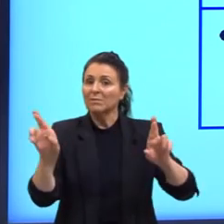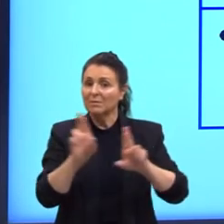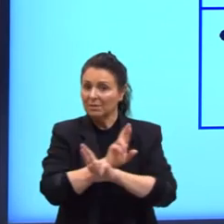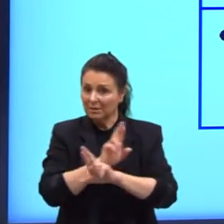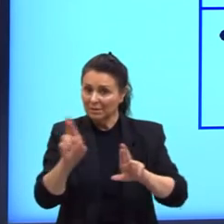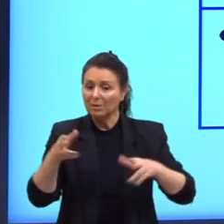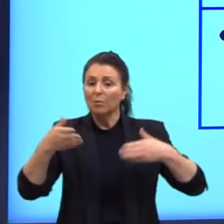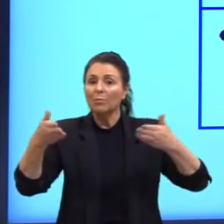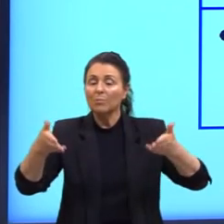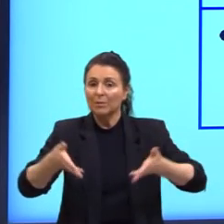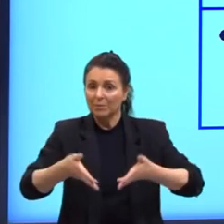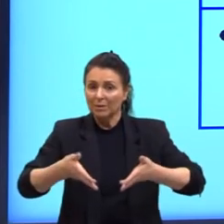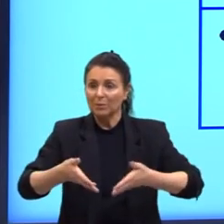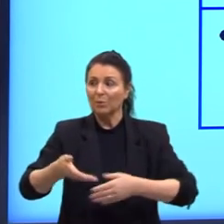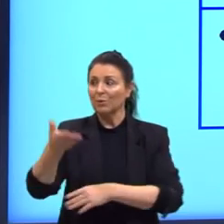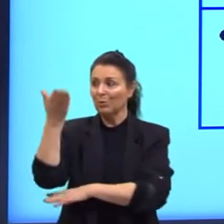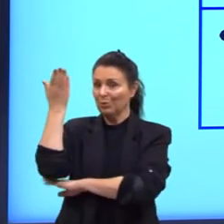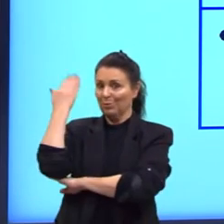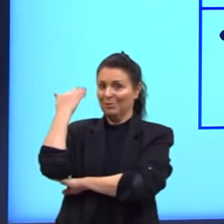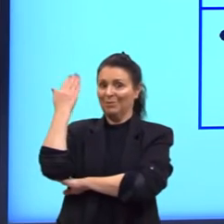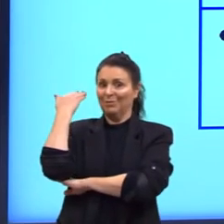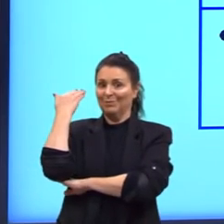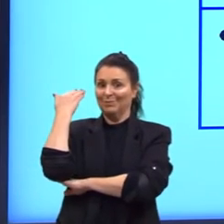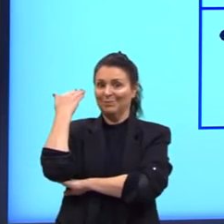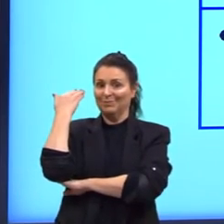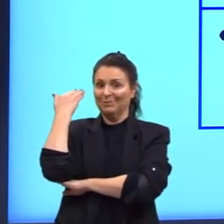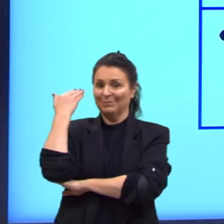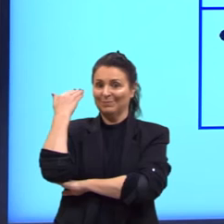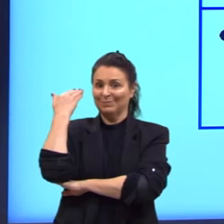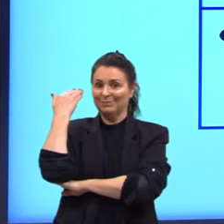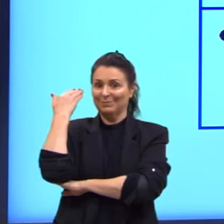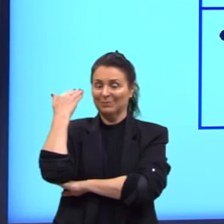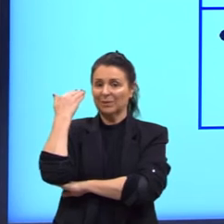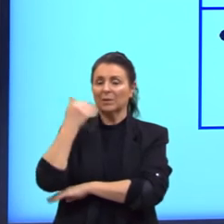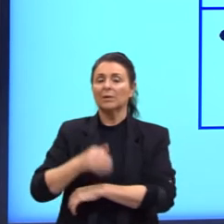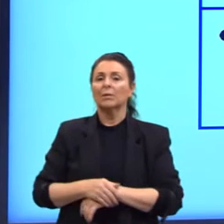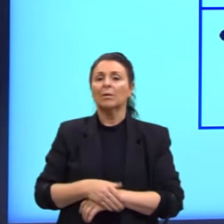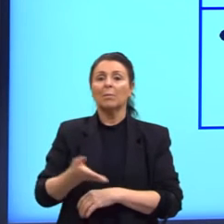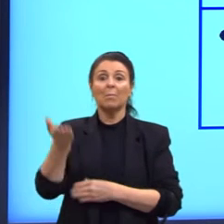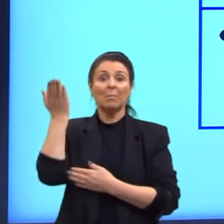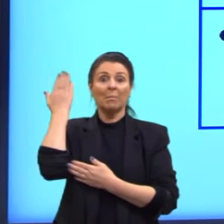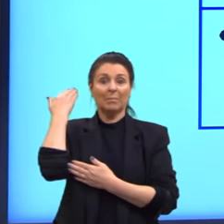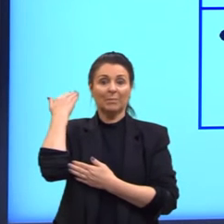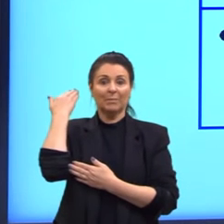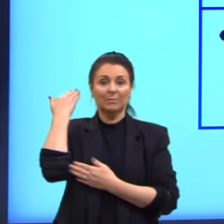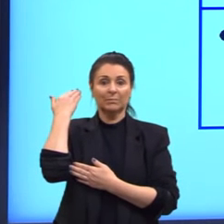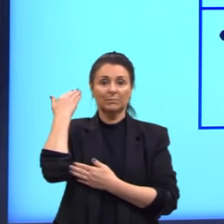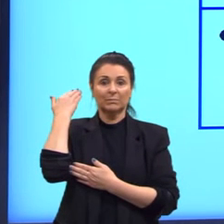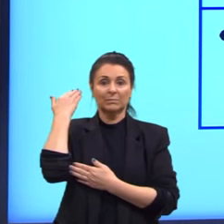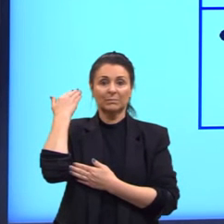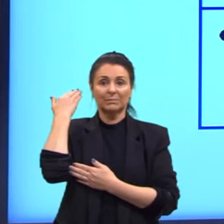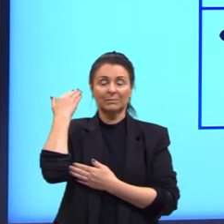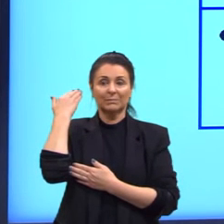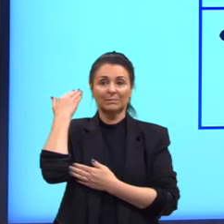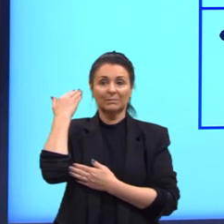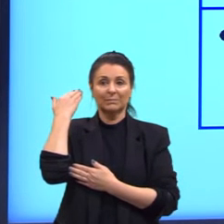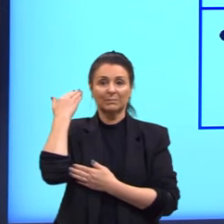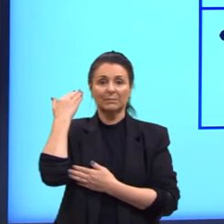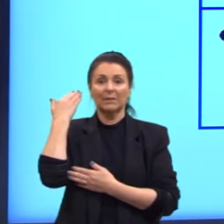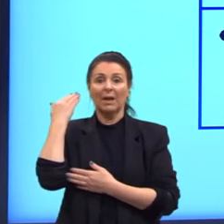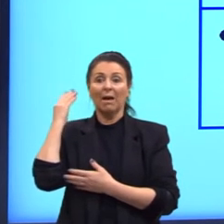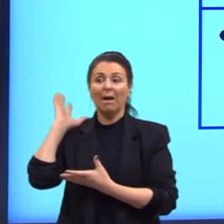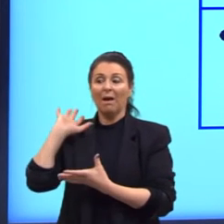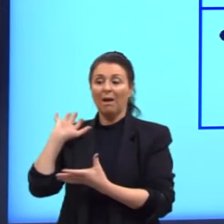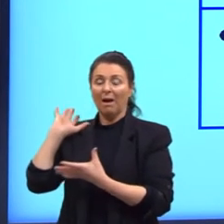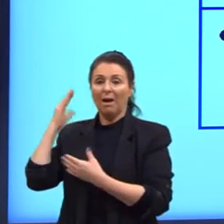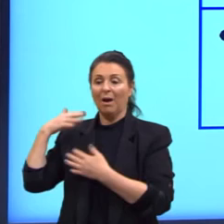entre o presente eo passado certo e o passado perfeito o passado perfeito é